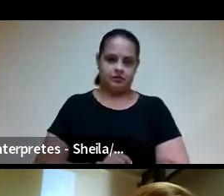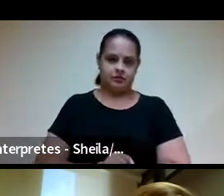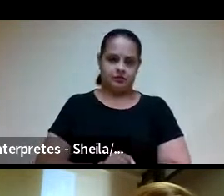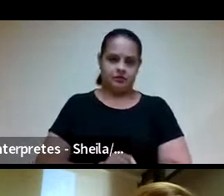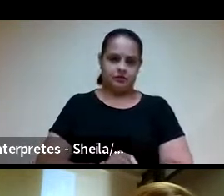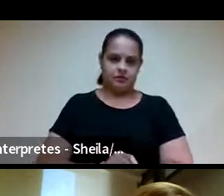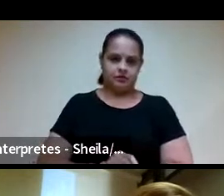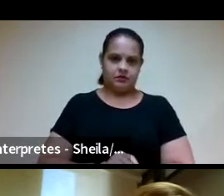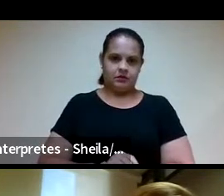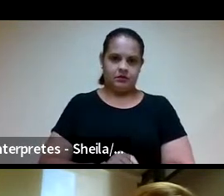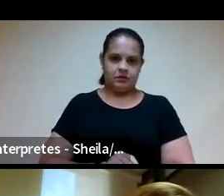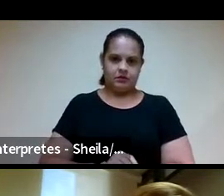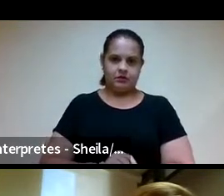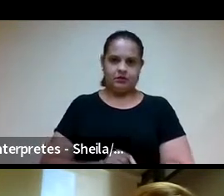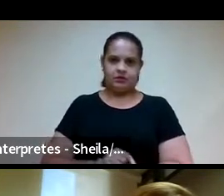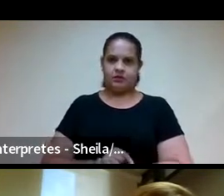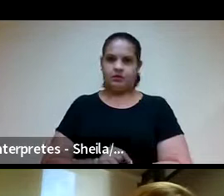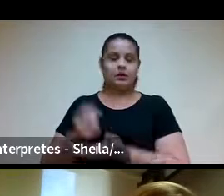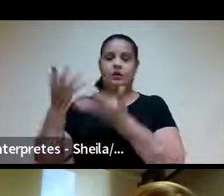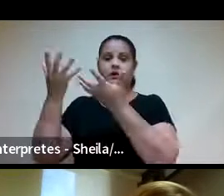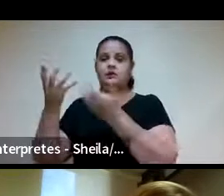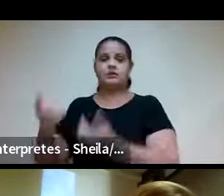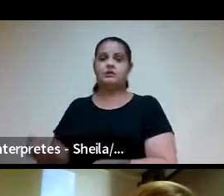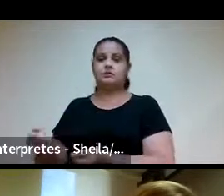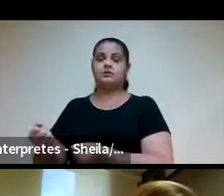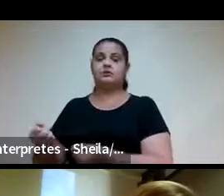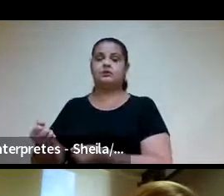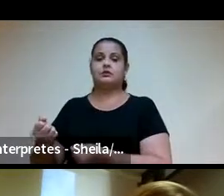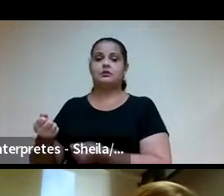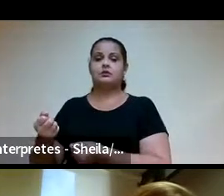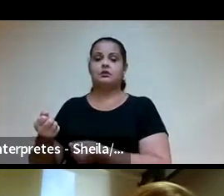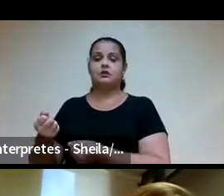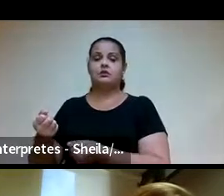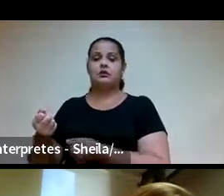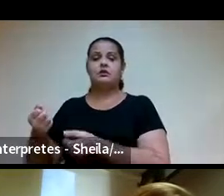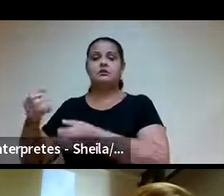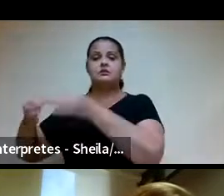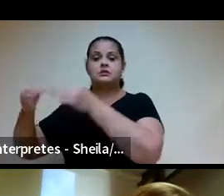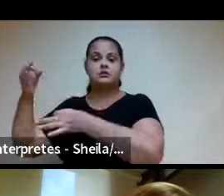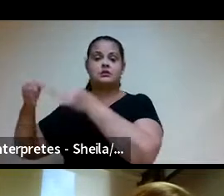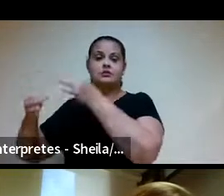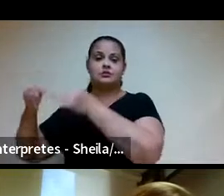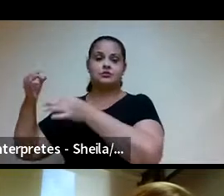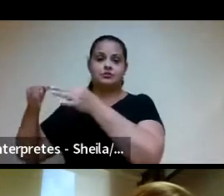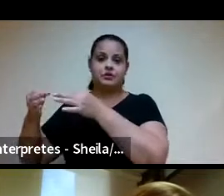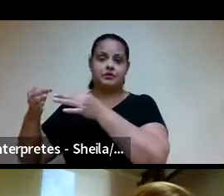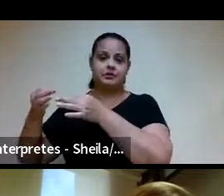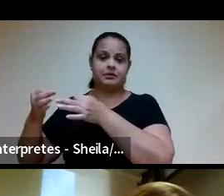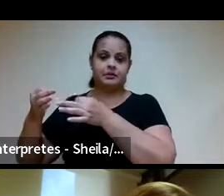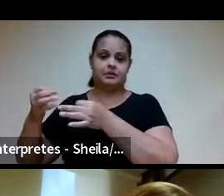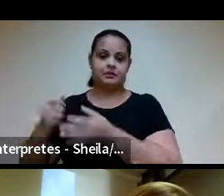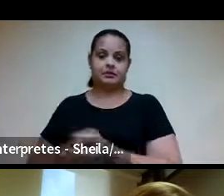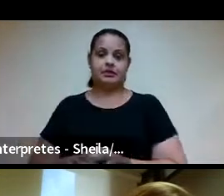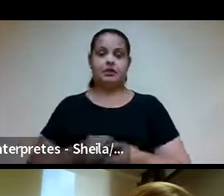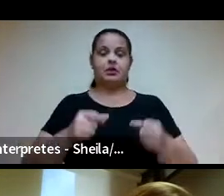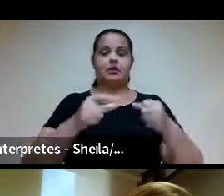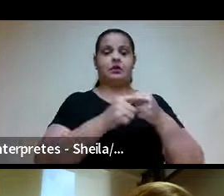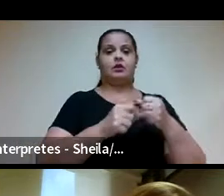não atendimento. Então, ela não pode ser testemunha. Ela é acusada do 299 do Código